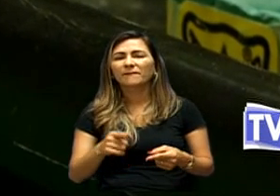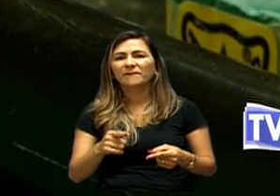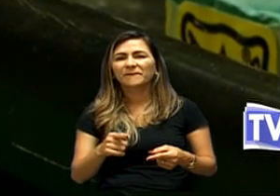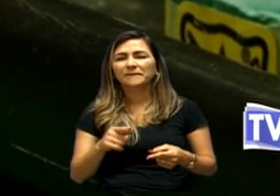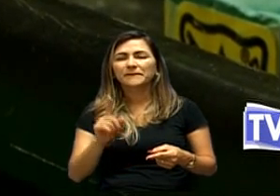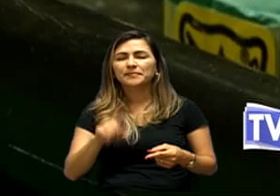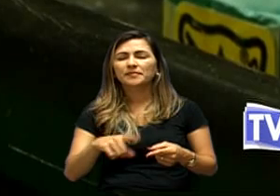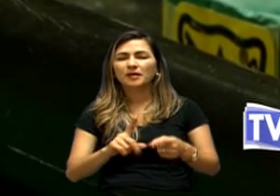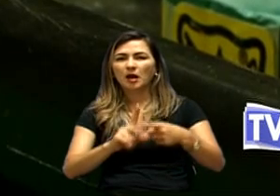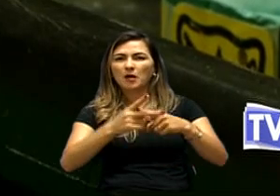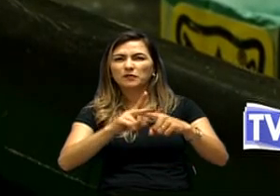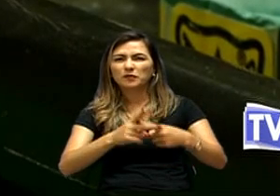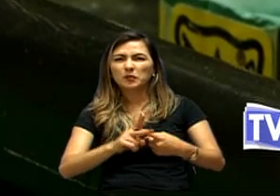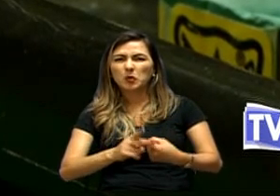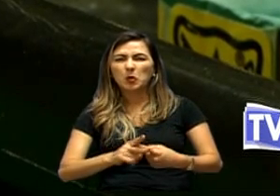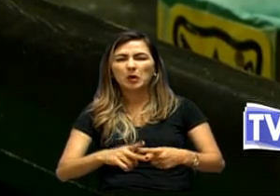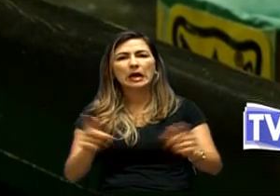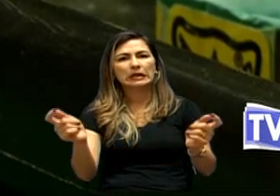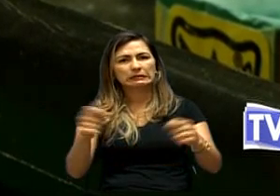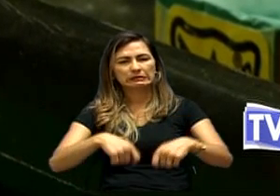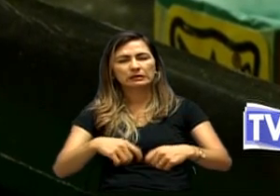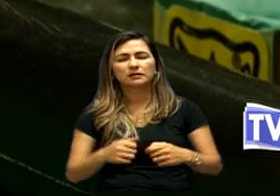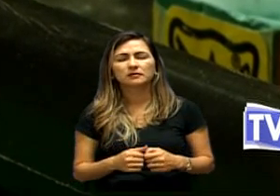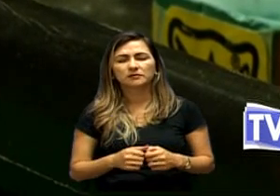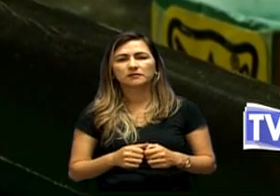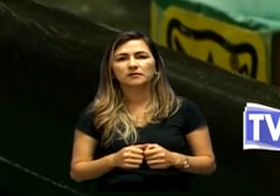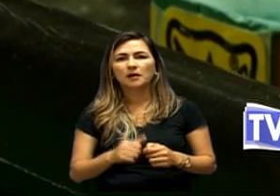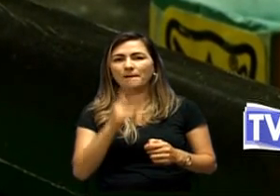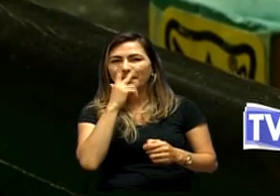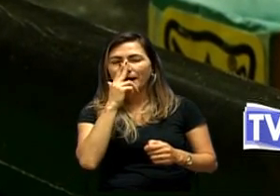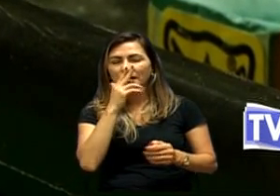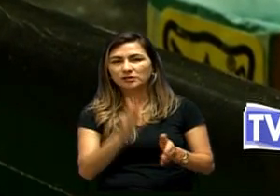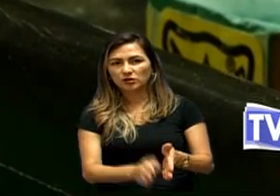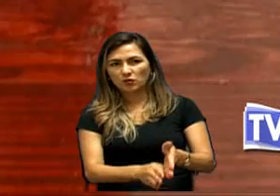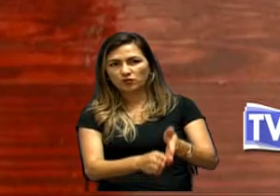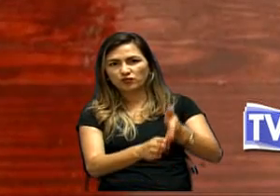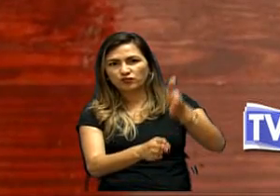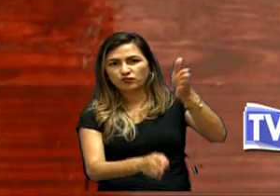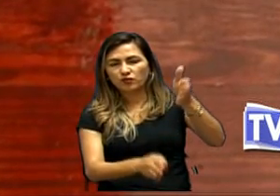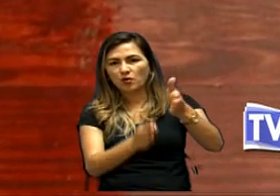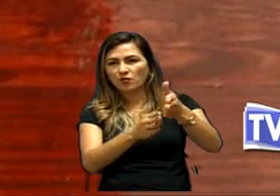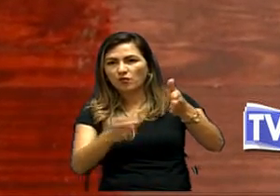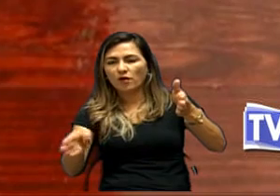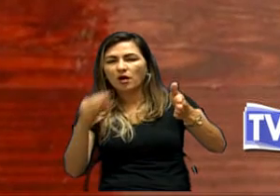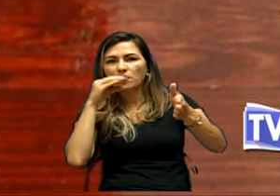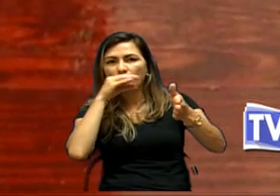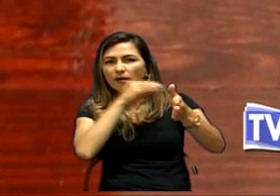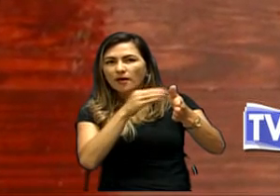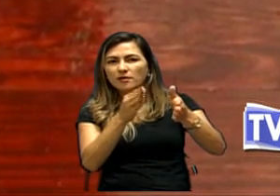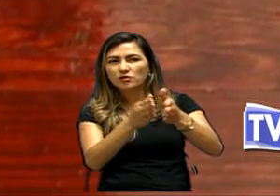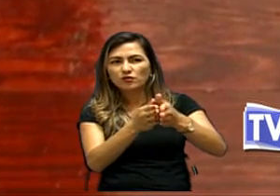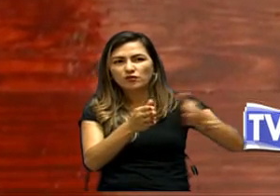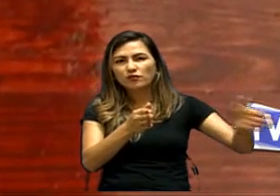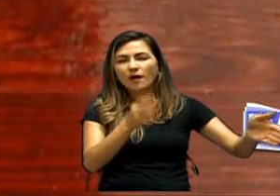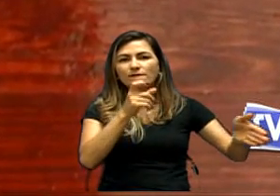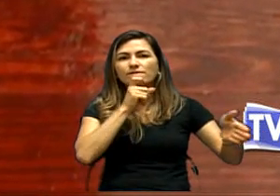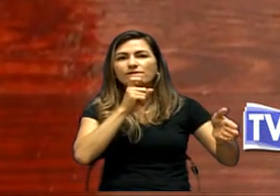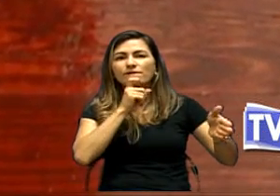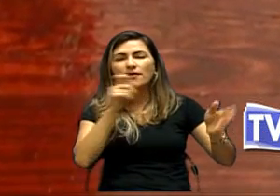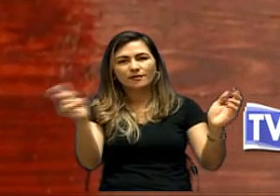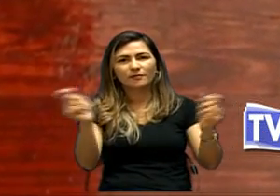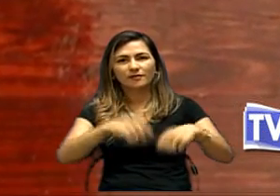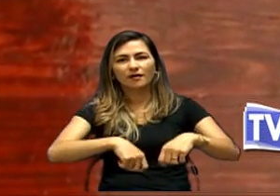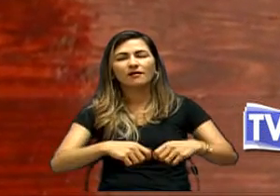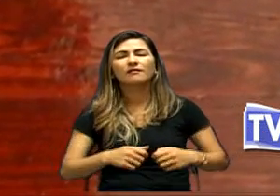térmica e mecânica, boa capacidade de agir como isolante térmico e isolante elétrico. Esse tipo de resina é muito empregado em bolas de